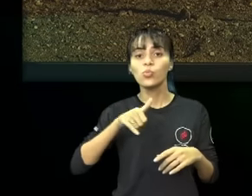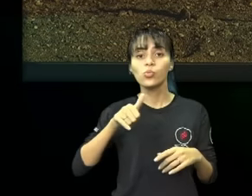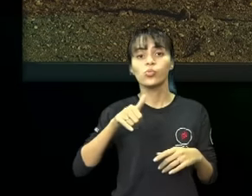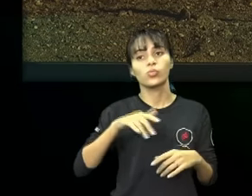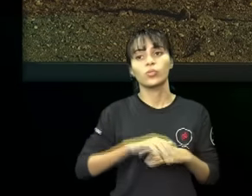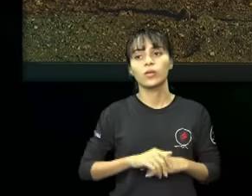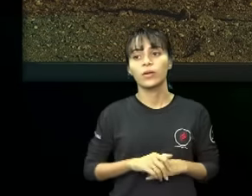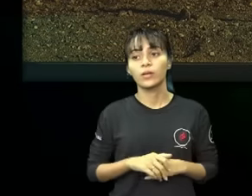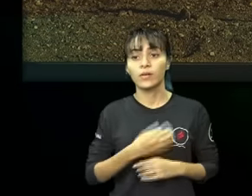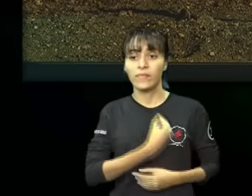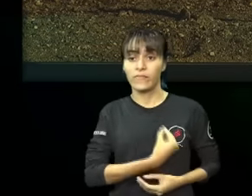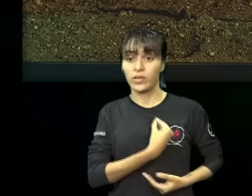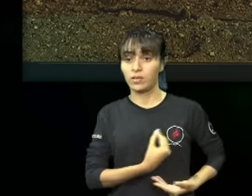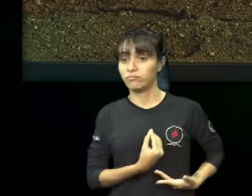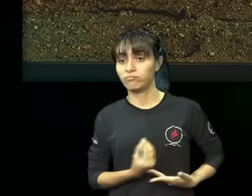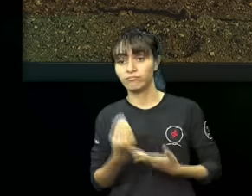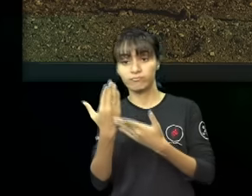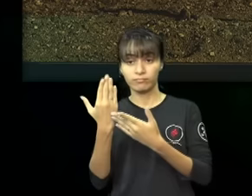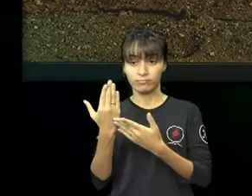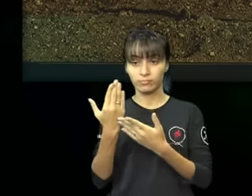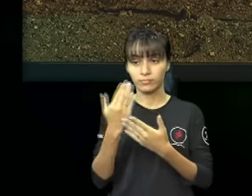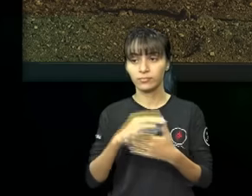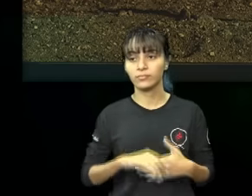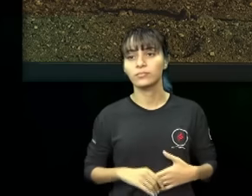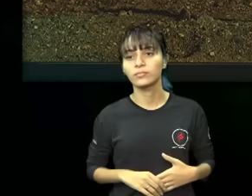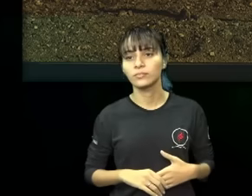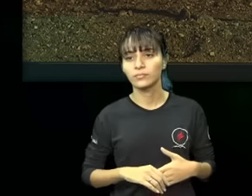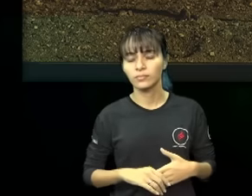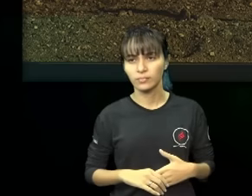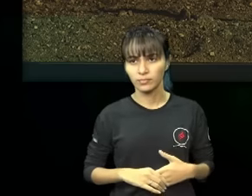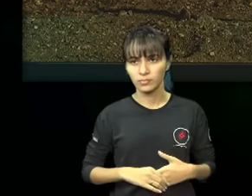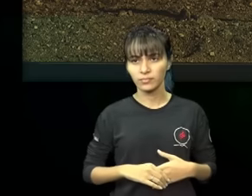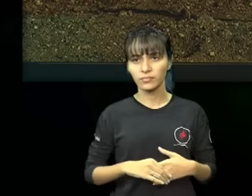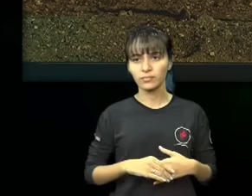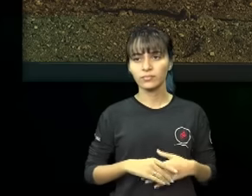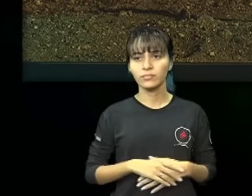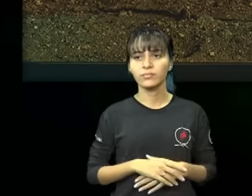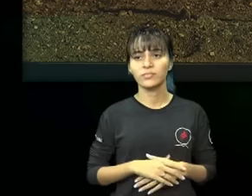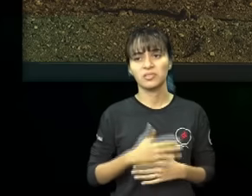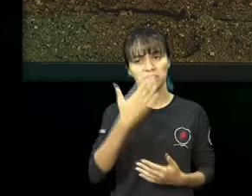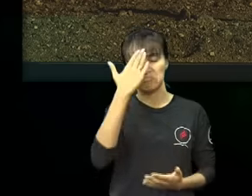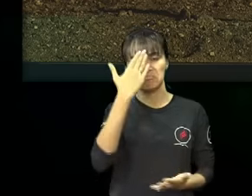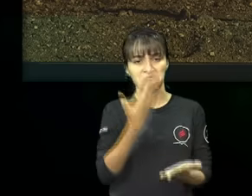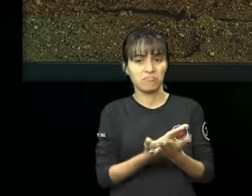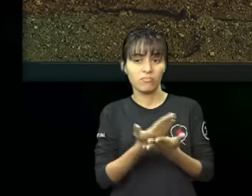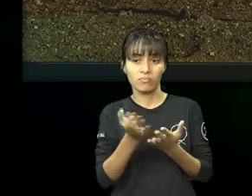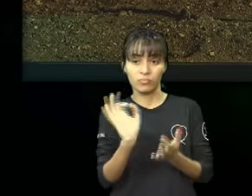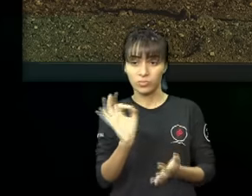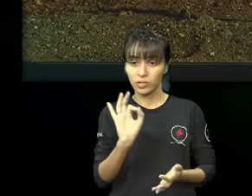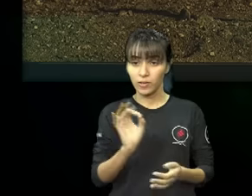de entregar sua vida a Deus e tímidos incrédulos